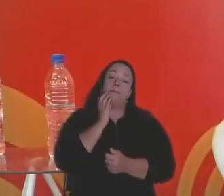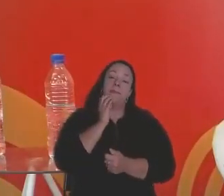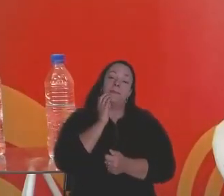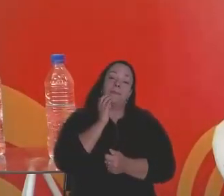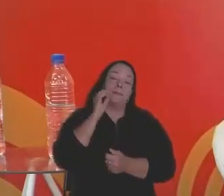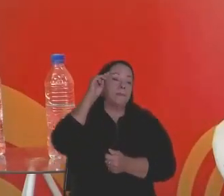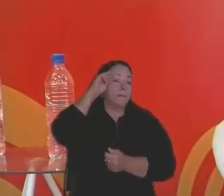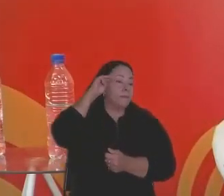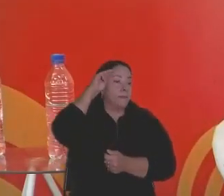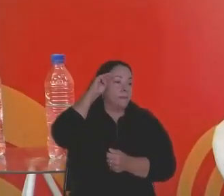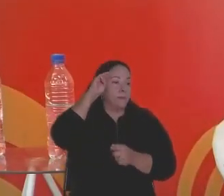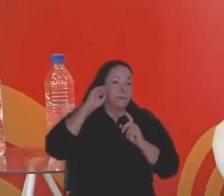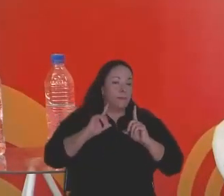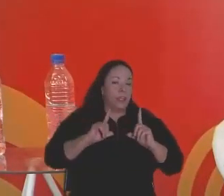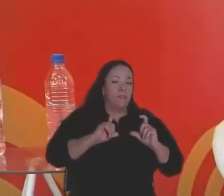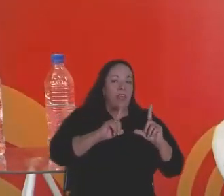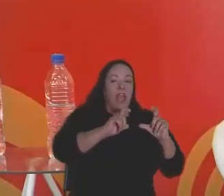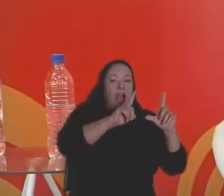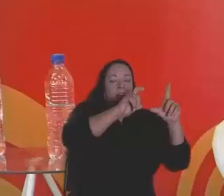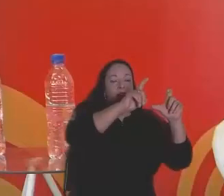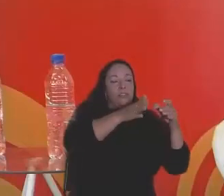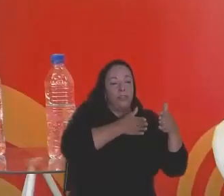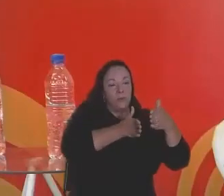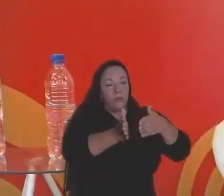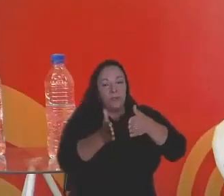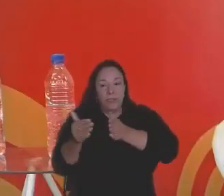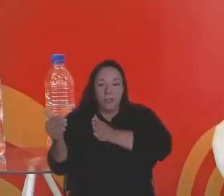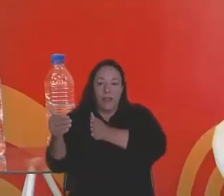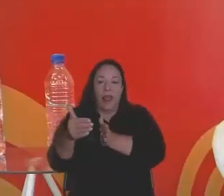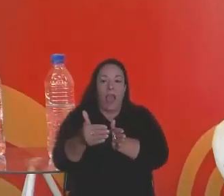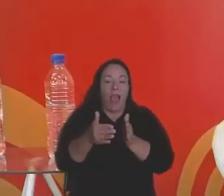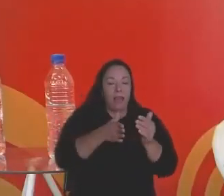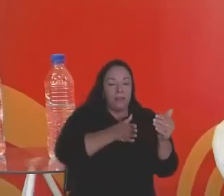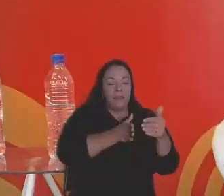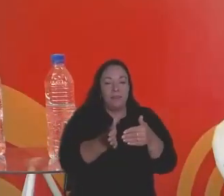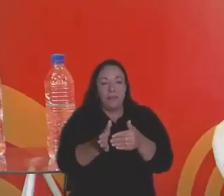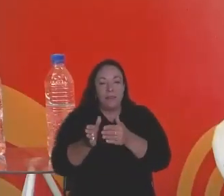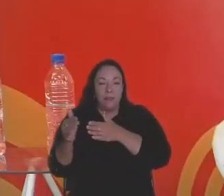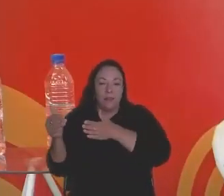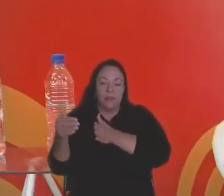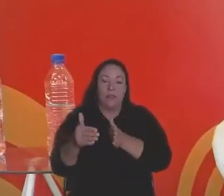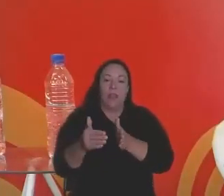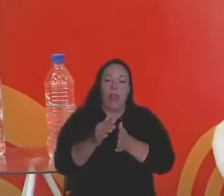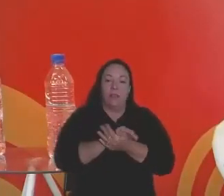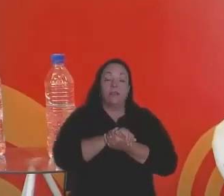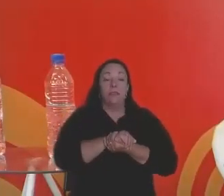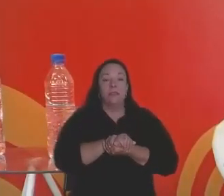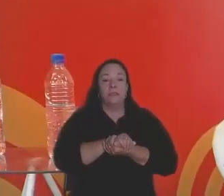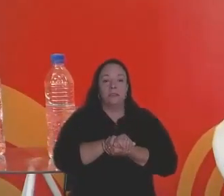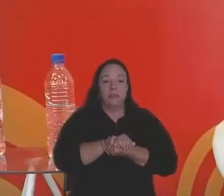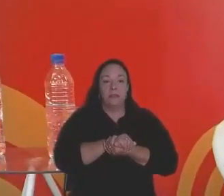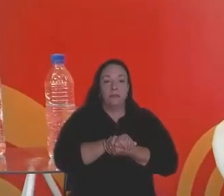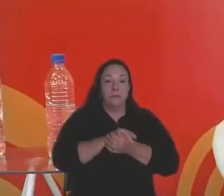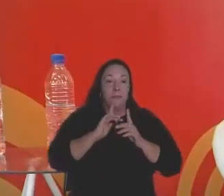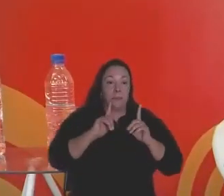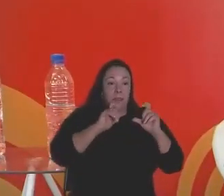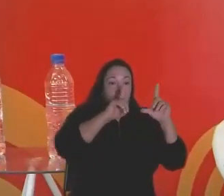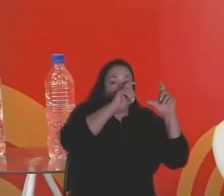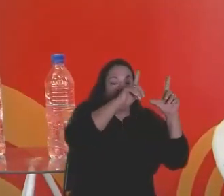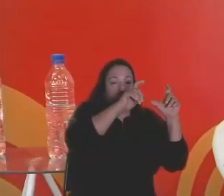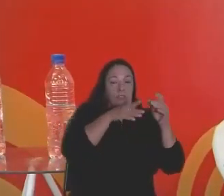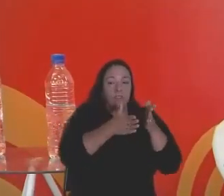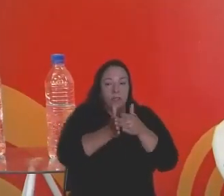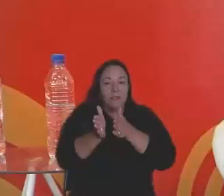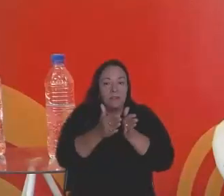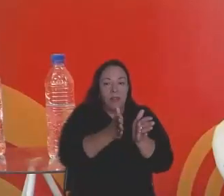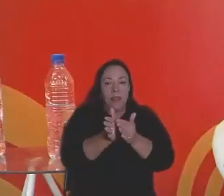na memória viagem, encruzilhadas, né, muitas encruzilhadas, tanto na viagem, na estrada,